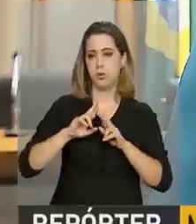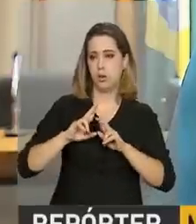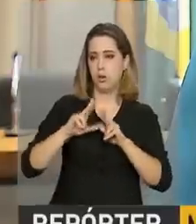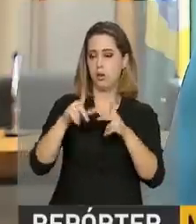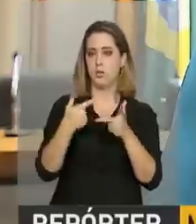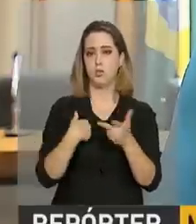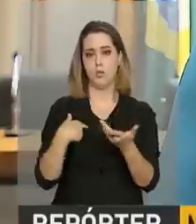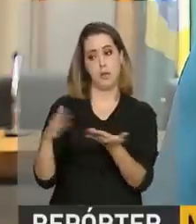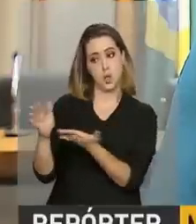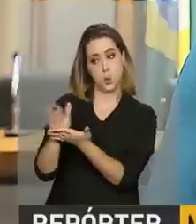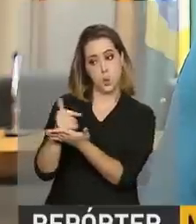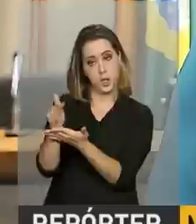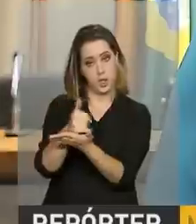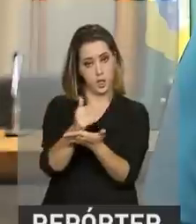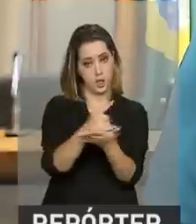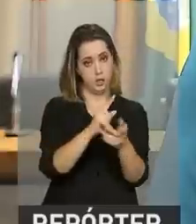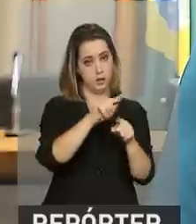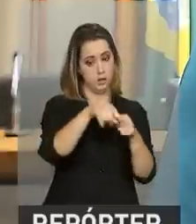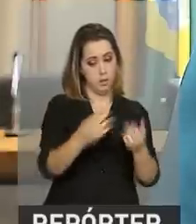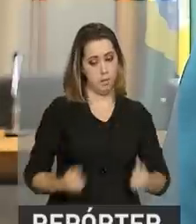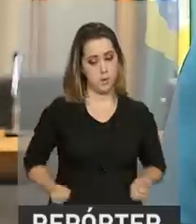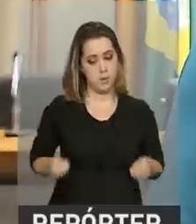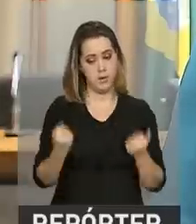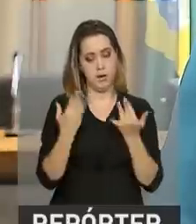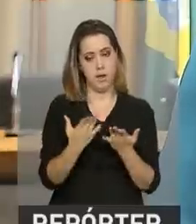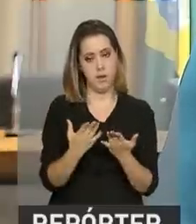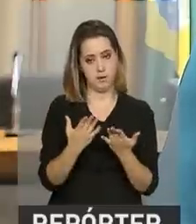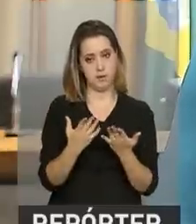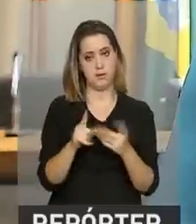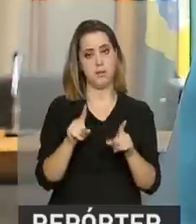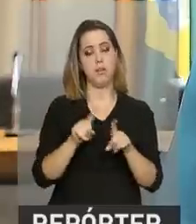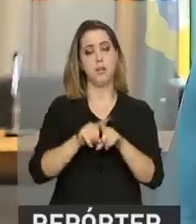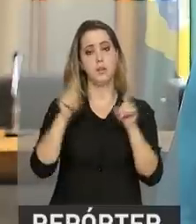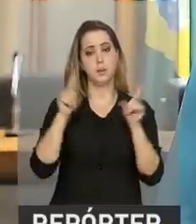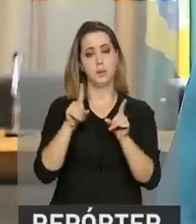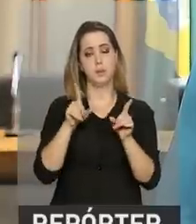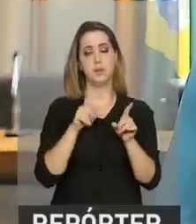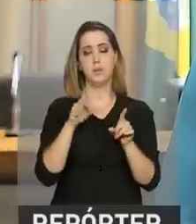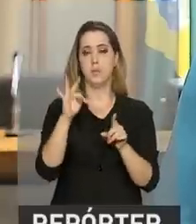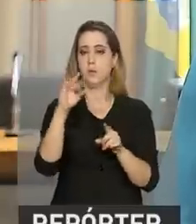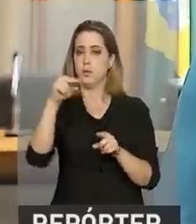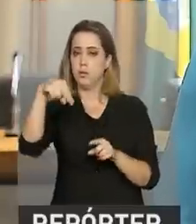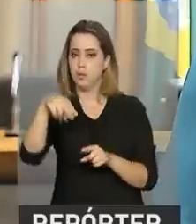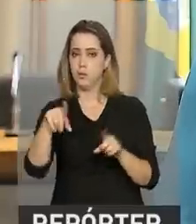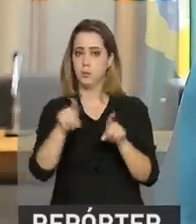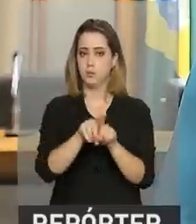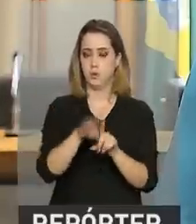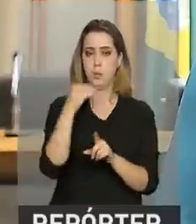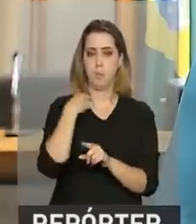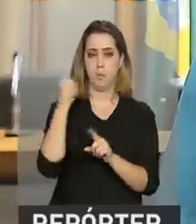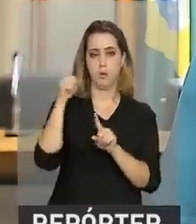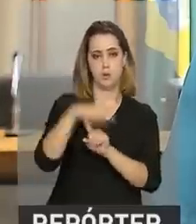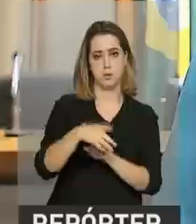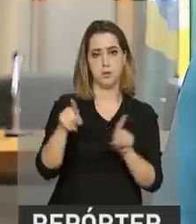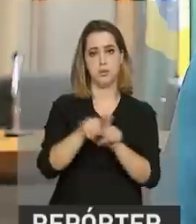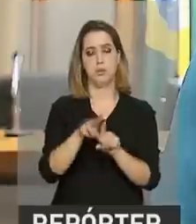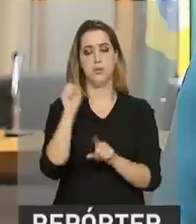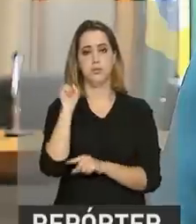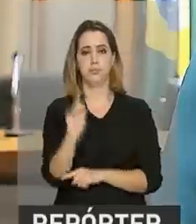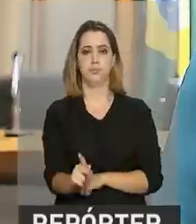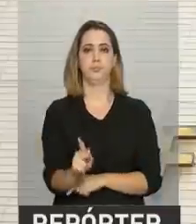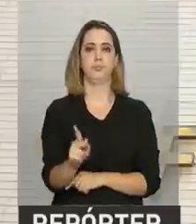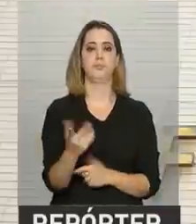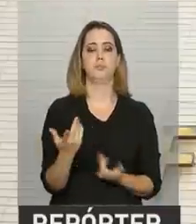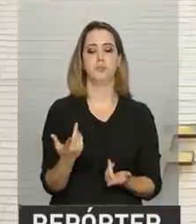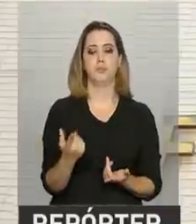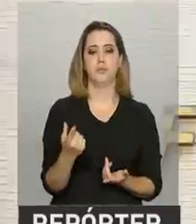e despesas do governo federal sem os juros e inclui as contas do Tesouro Nacional, do Banco Central e da Previdência